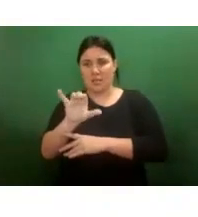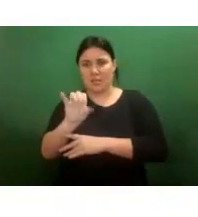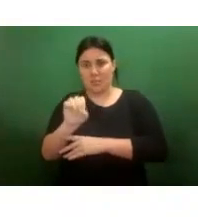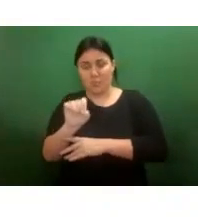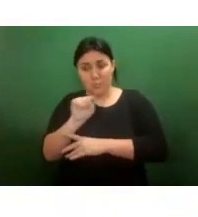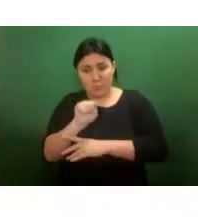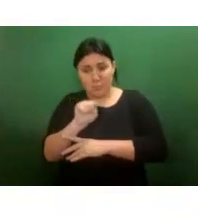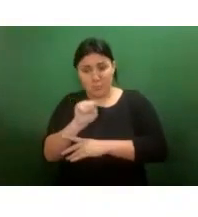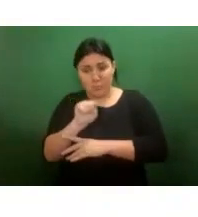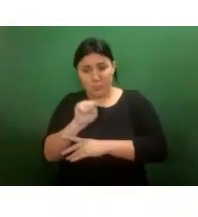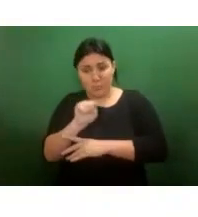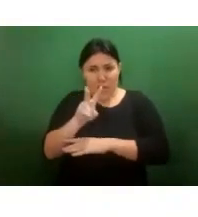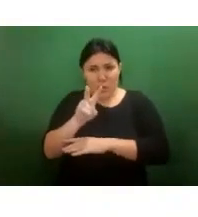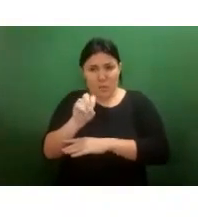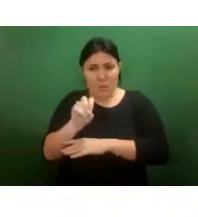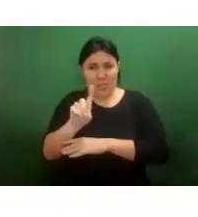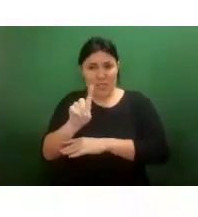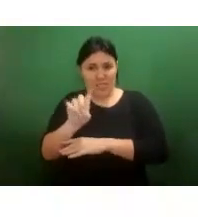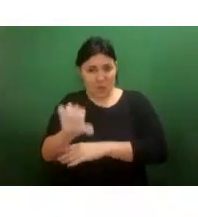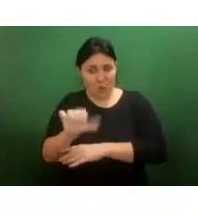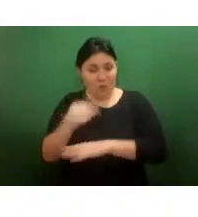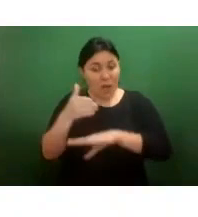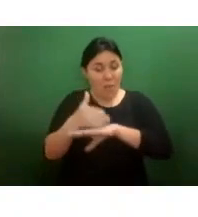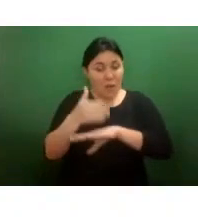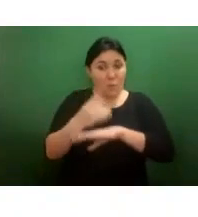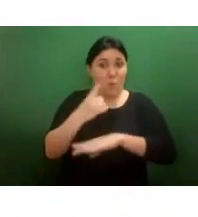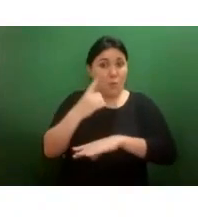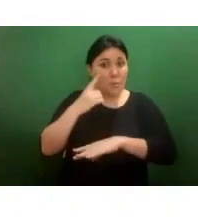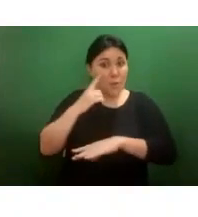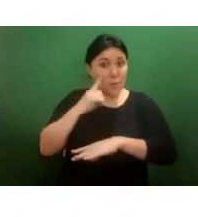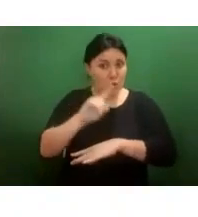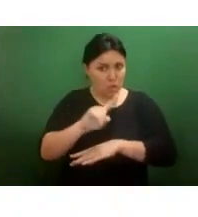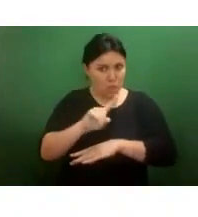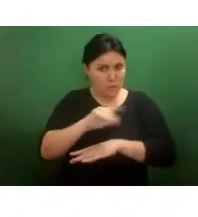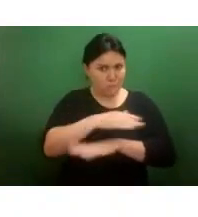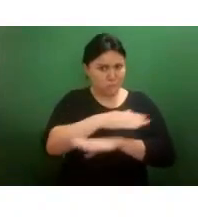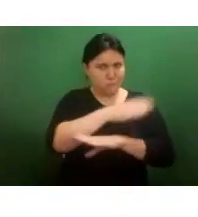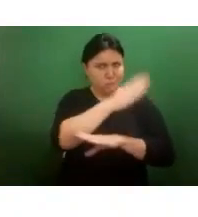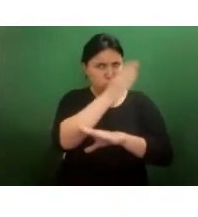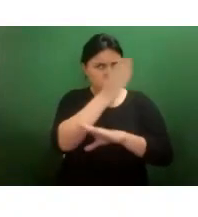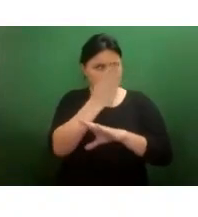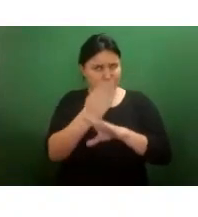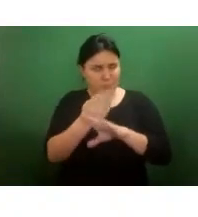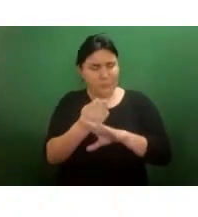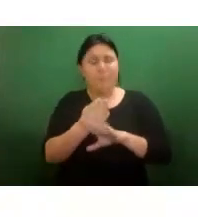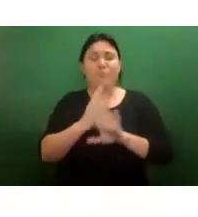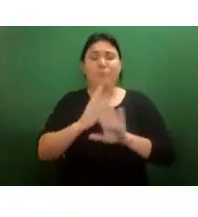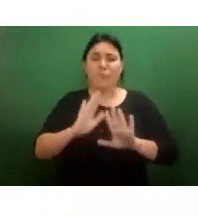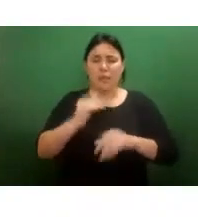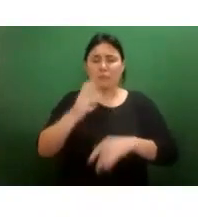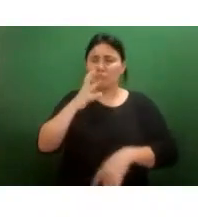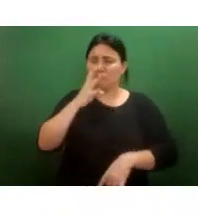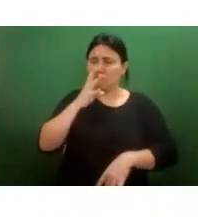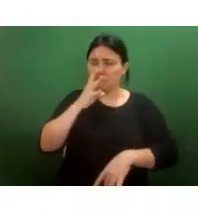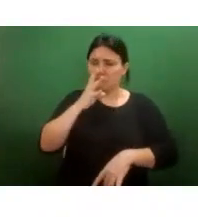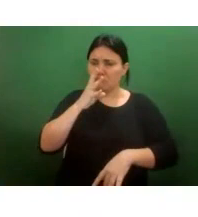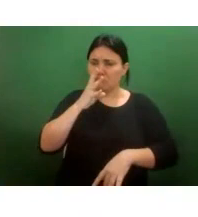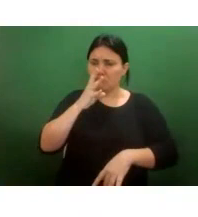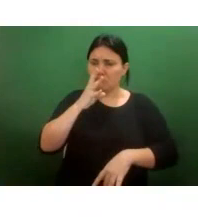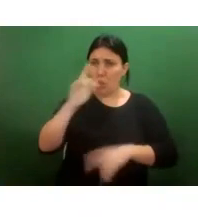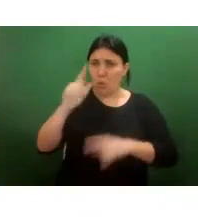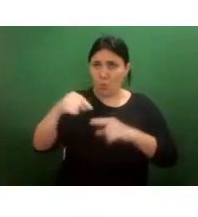assistiu o primeiro dia do desfile todinho, né? E no dia seguinte ele ficou lá pelo